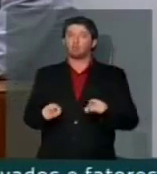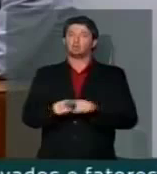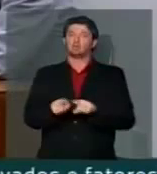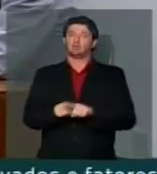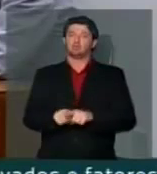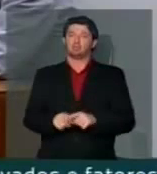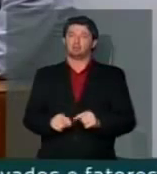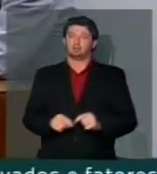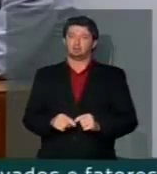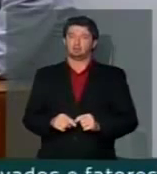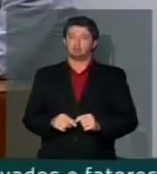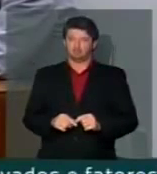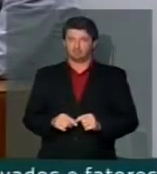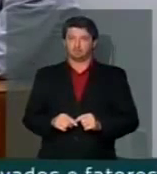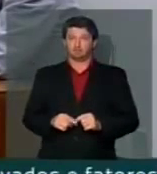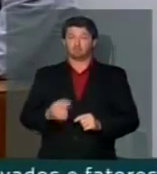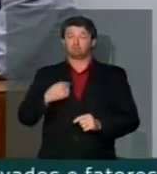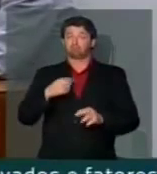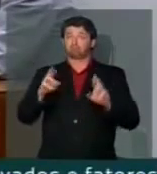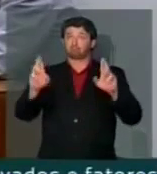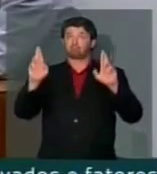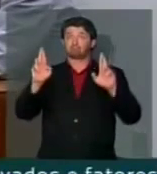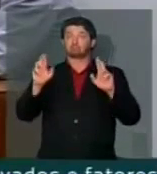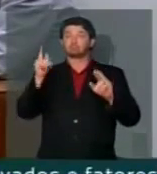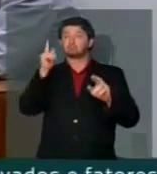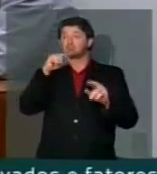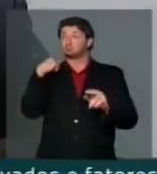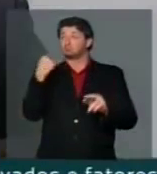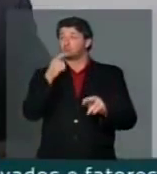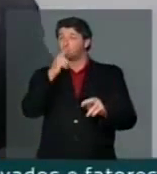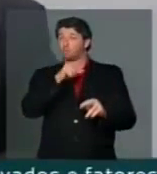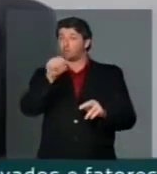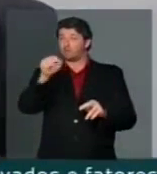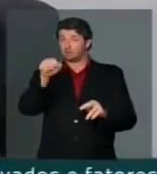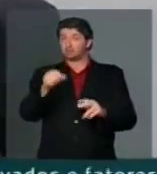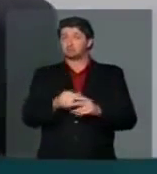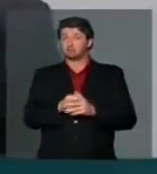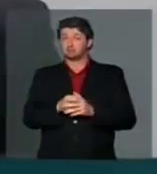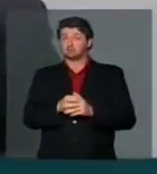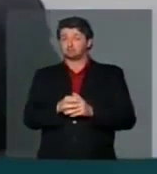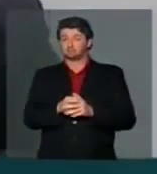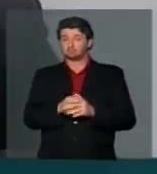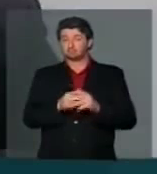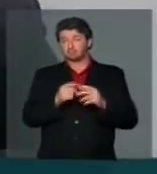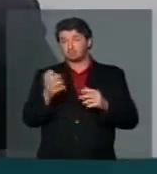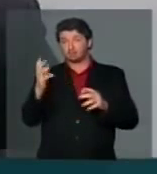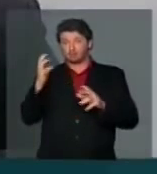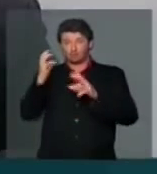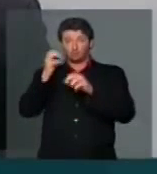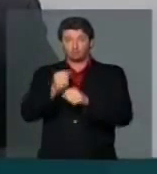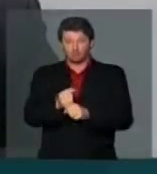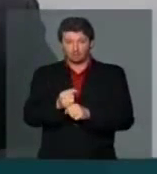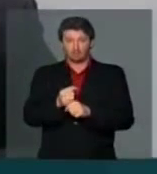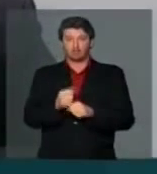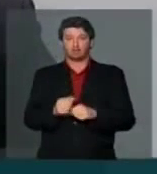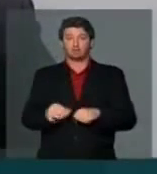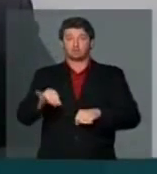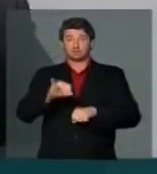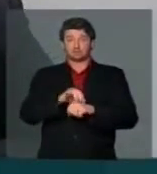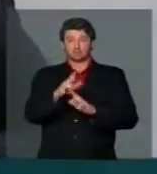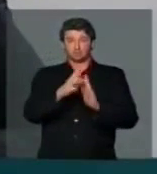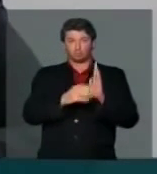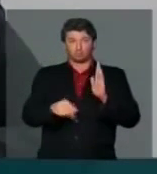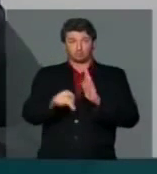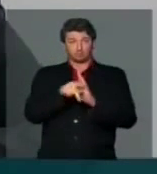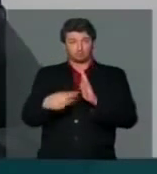deputado. E eu espero que a gente consiga, sim, retomar o centro de referência